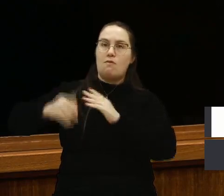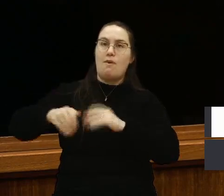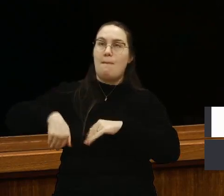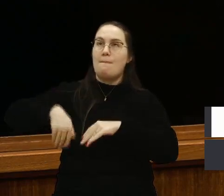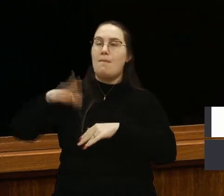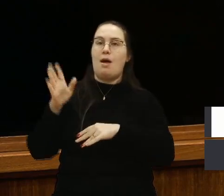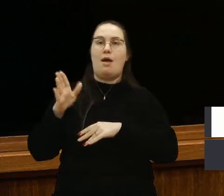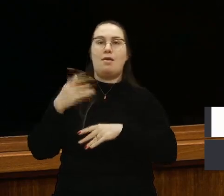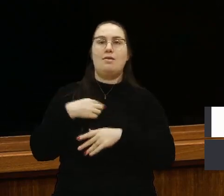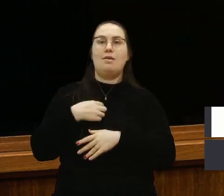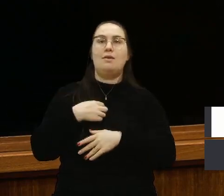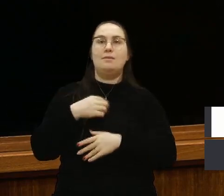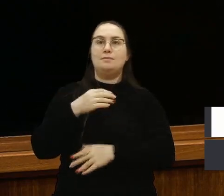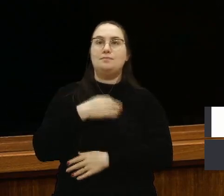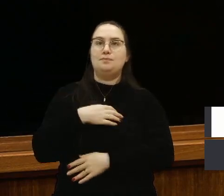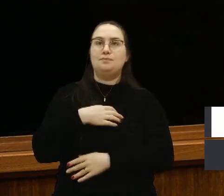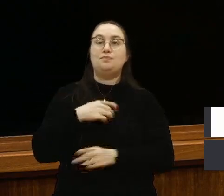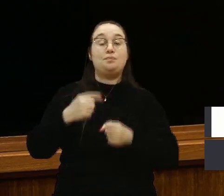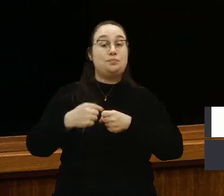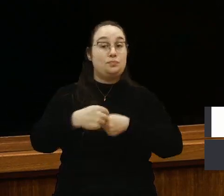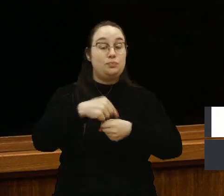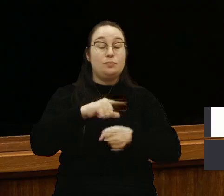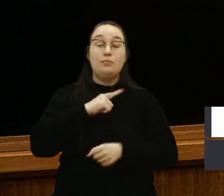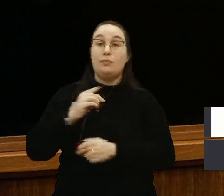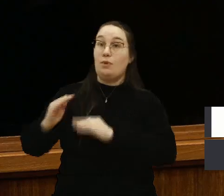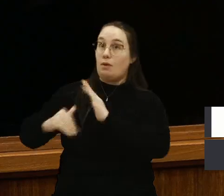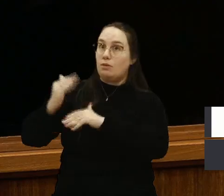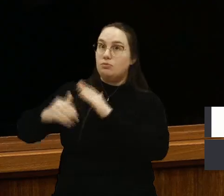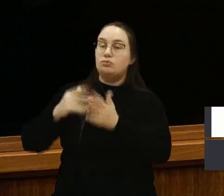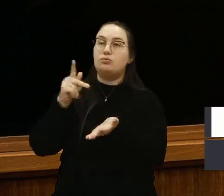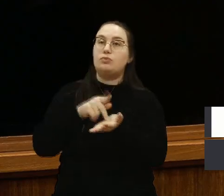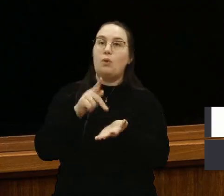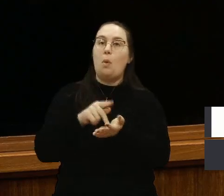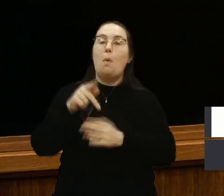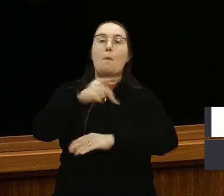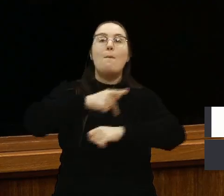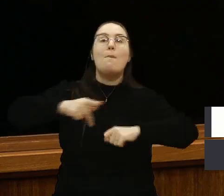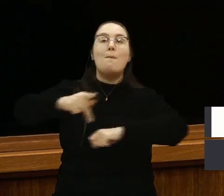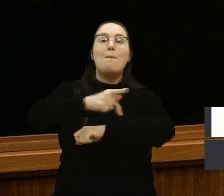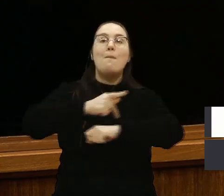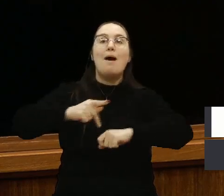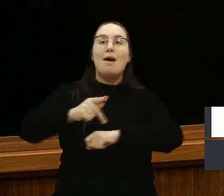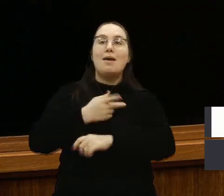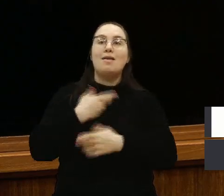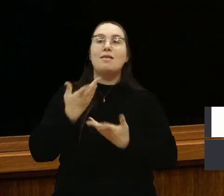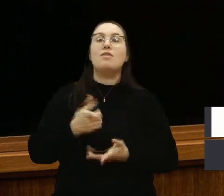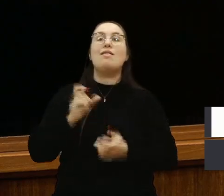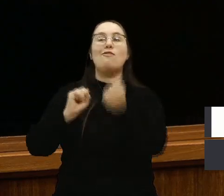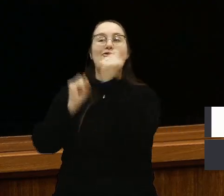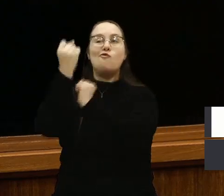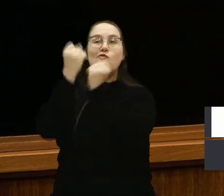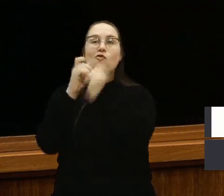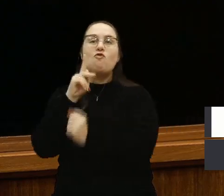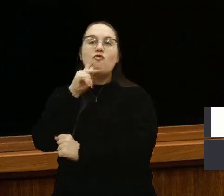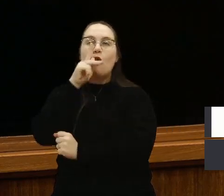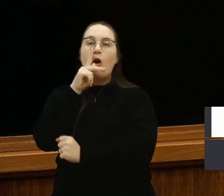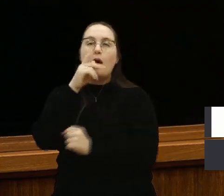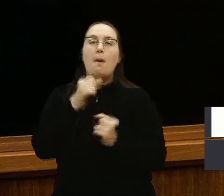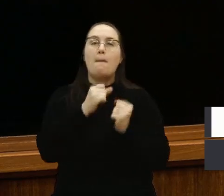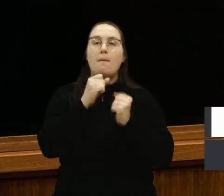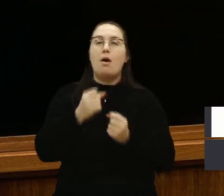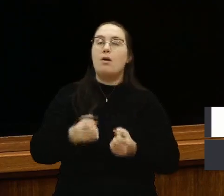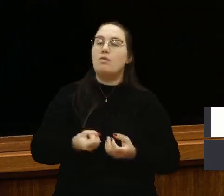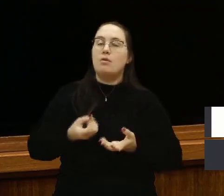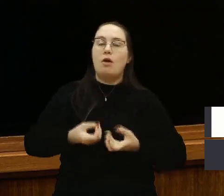Nós sabemos que uma cidade, né, só tem desenvolvimento, de fato, um país, se nós tivermos indústrias fortes e para que a gente possa